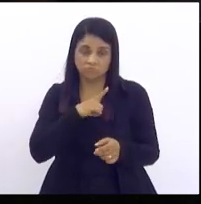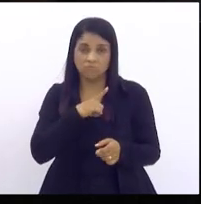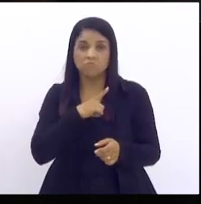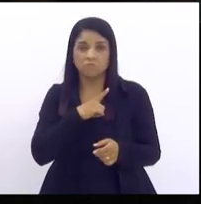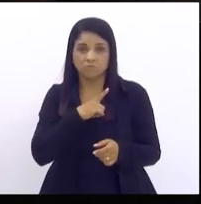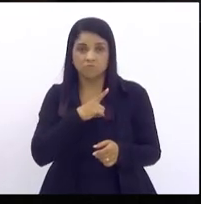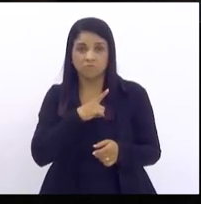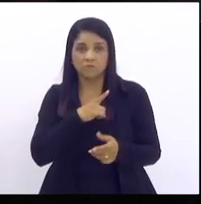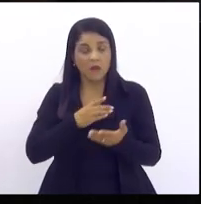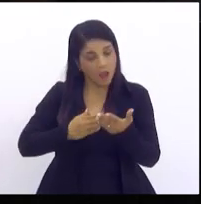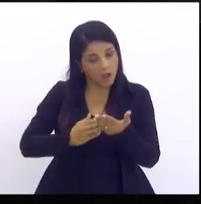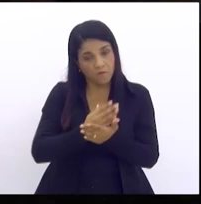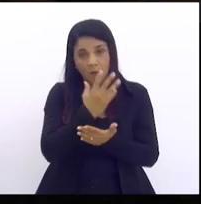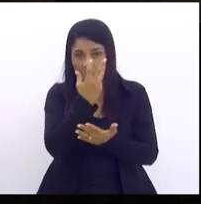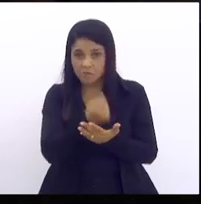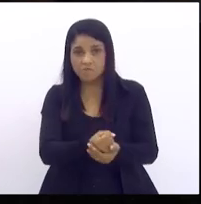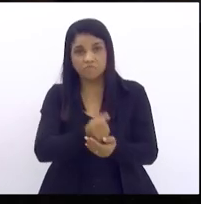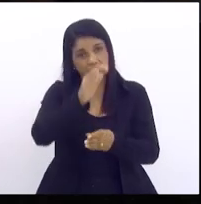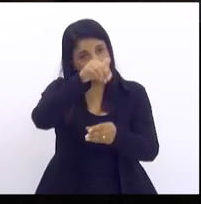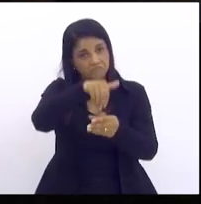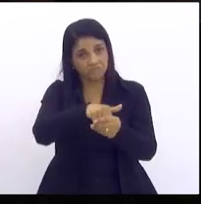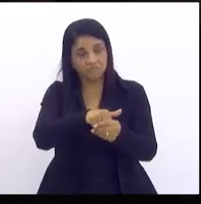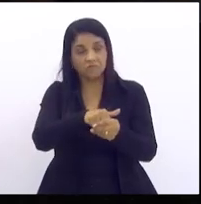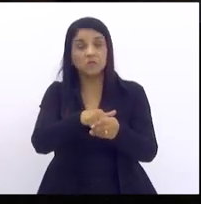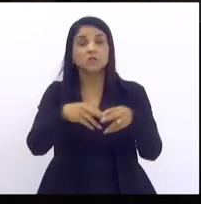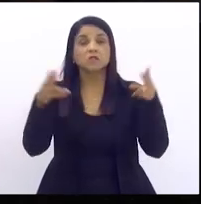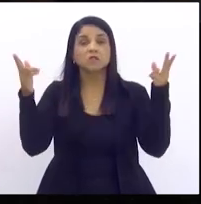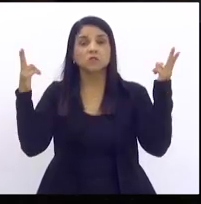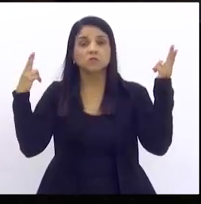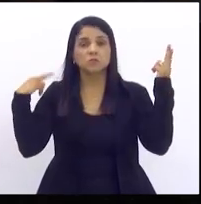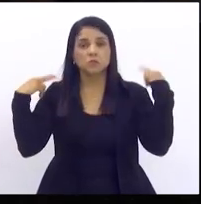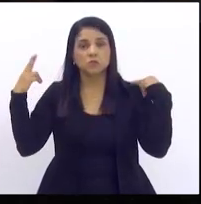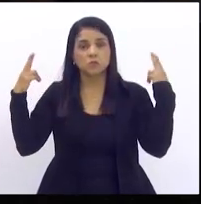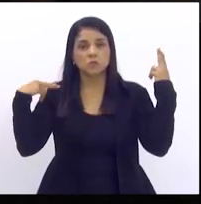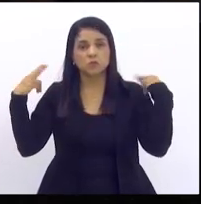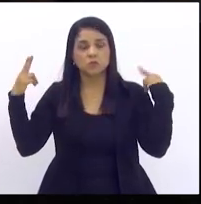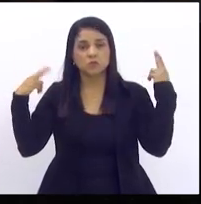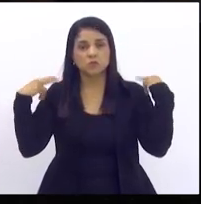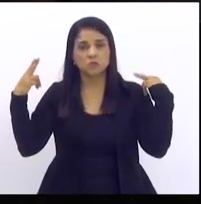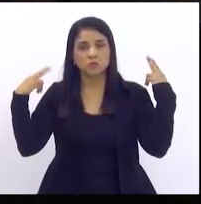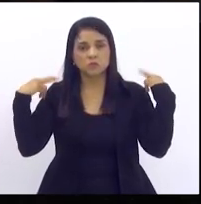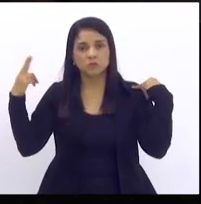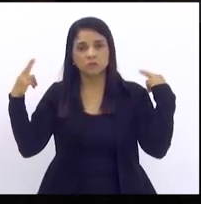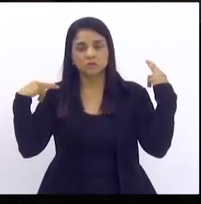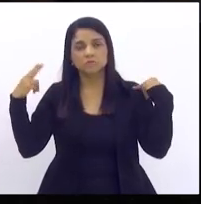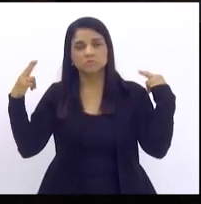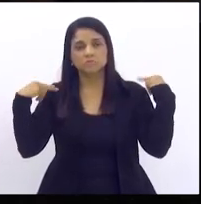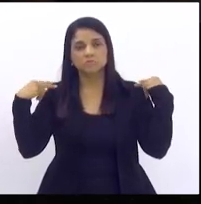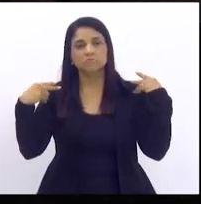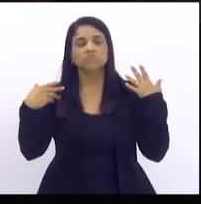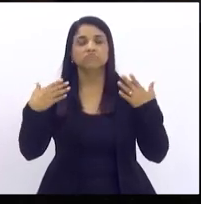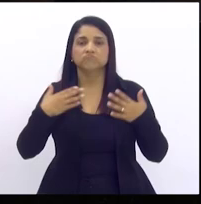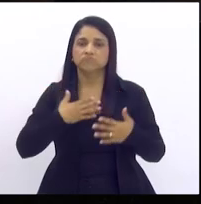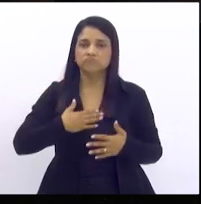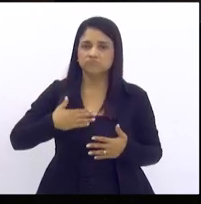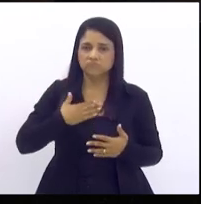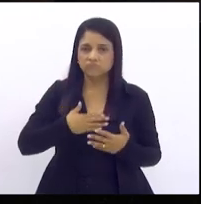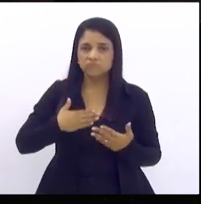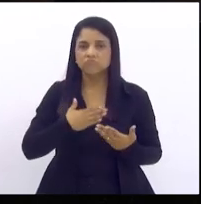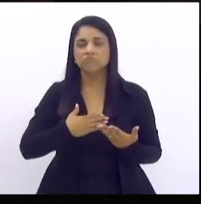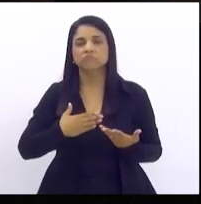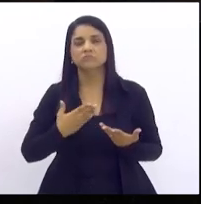que nós vamos aprovar. E os motoristas ficarão novamente satisfeitos por ela